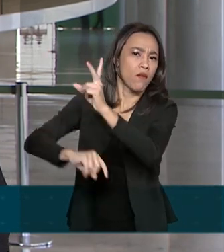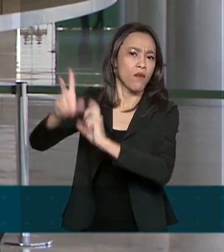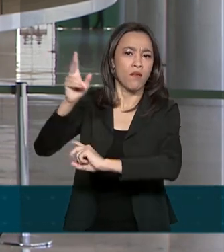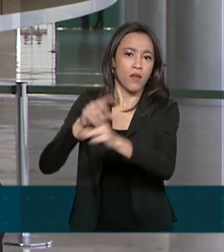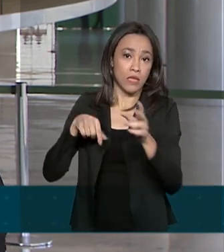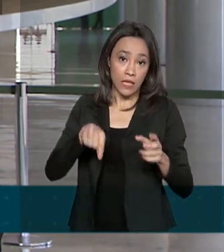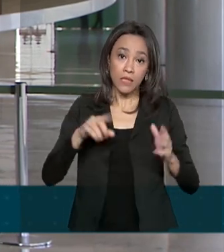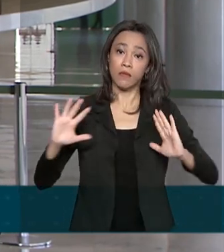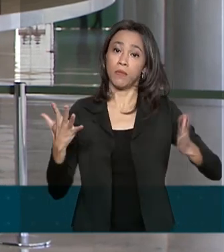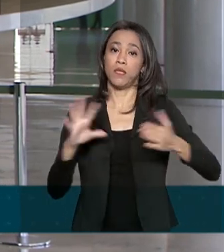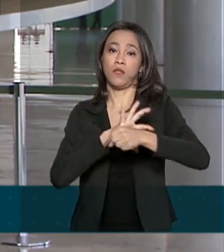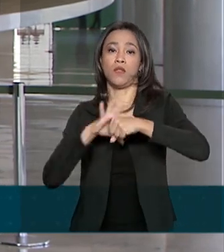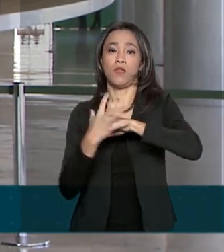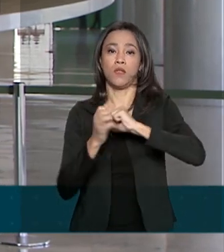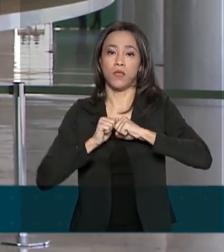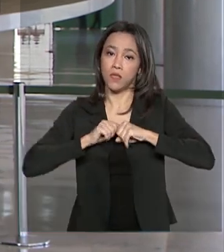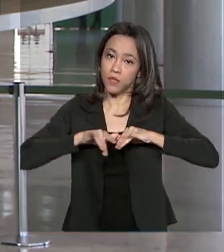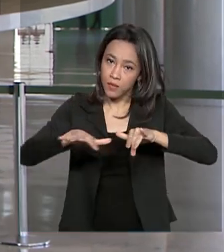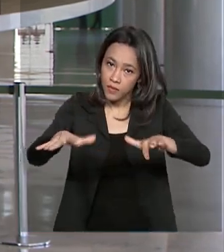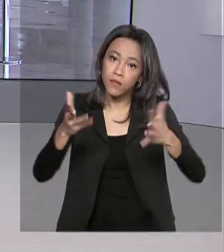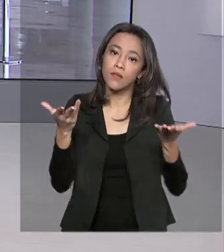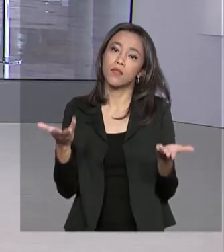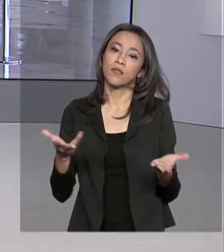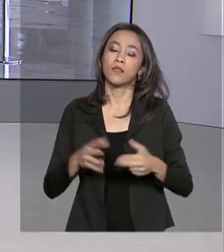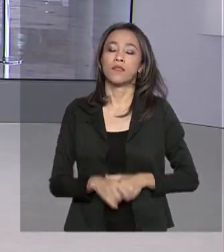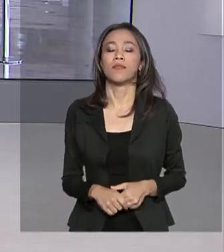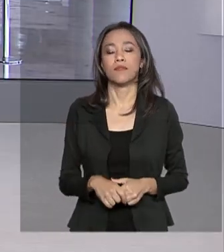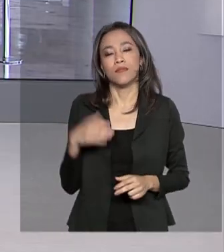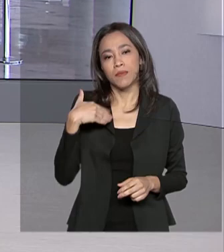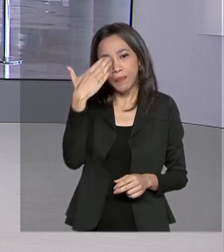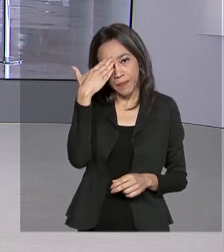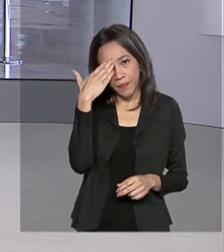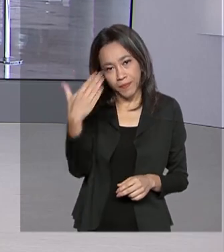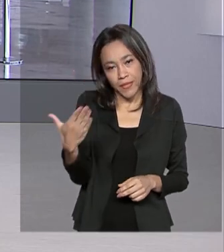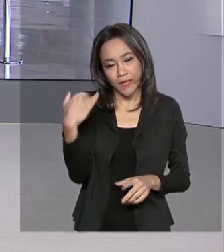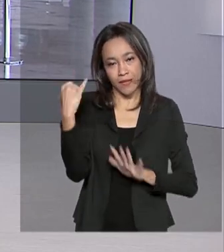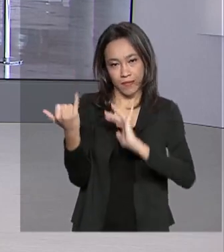a pandemia do coronavírus. Renata. Obrigada, Luciana, pelas suas informações.